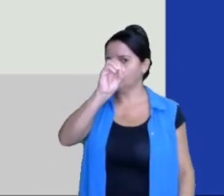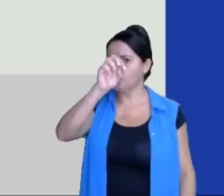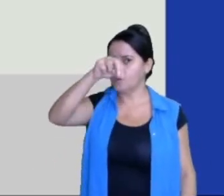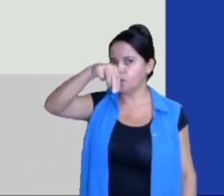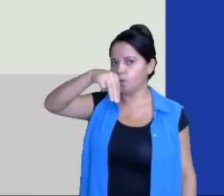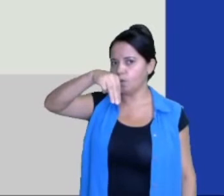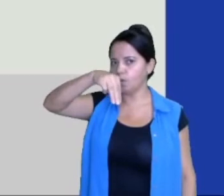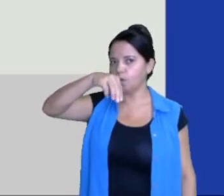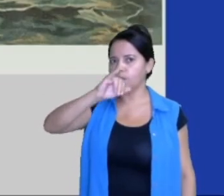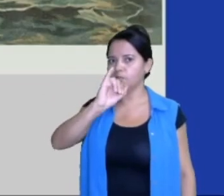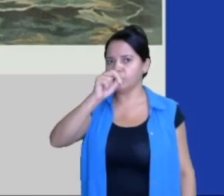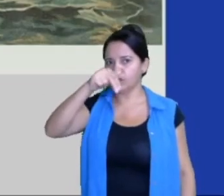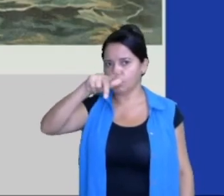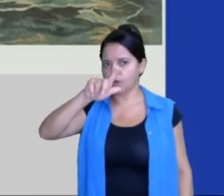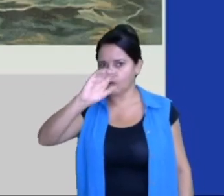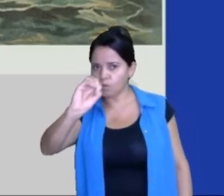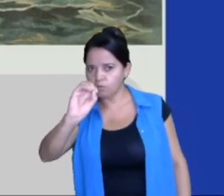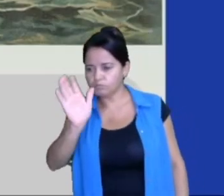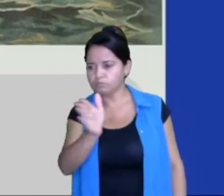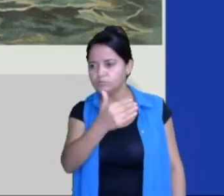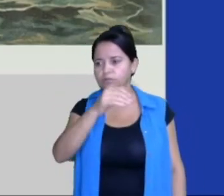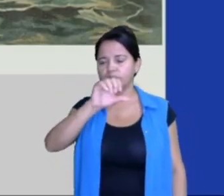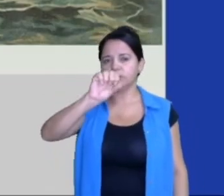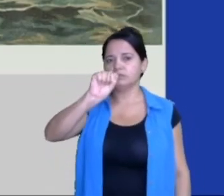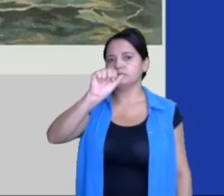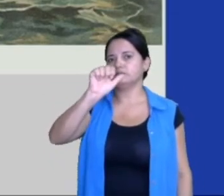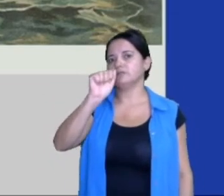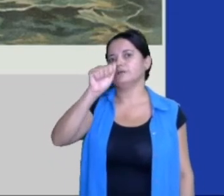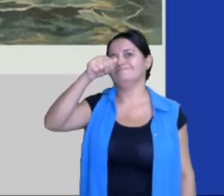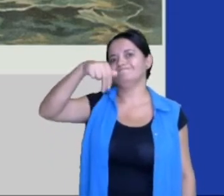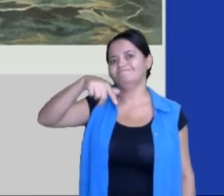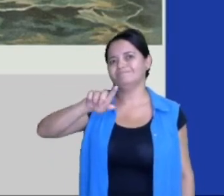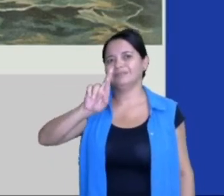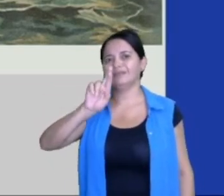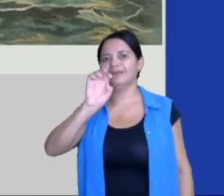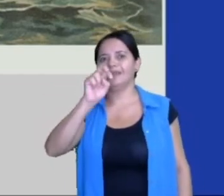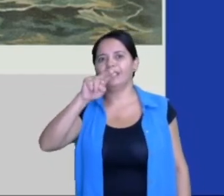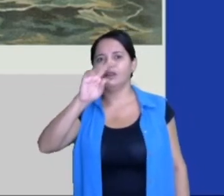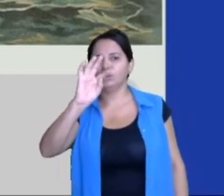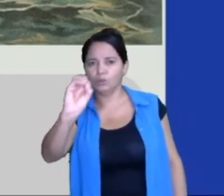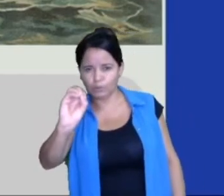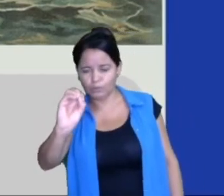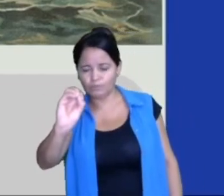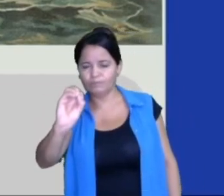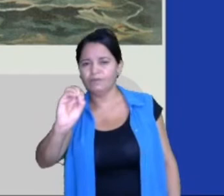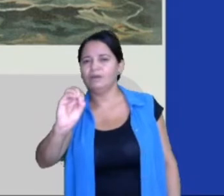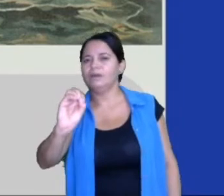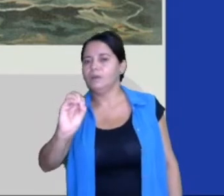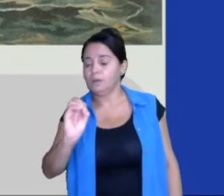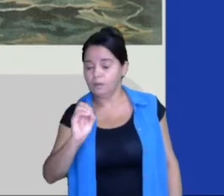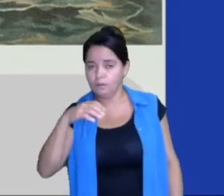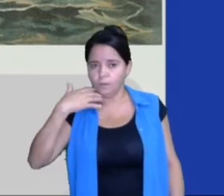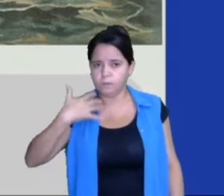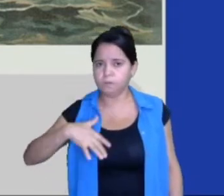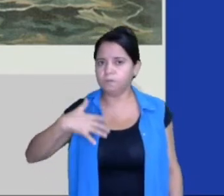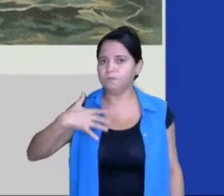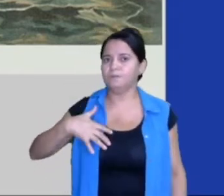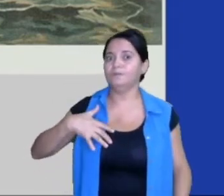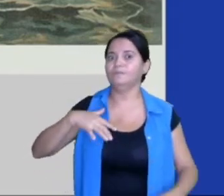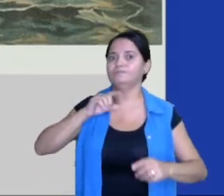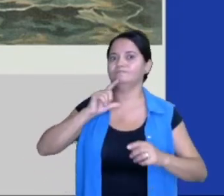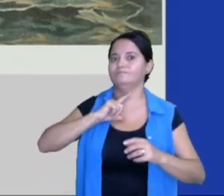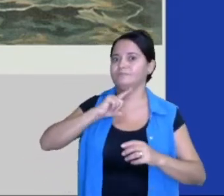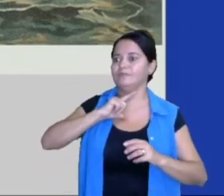mais um pouco disso aí. Bom, pessoal, o Domingo Sangrento ele foi